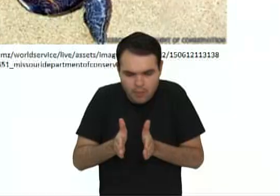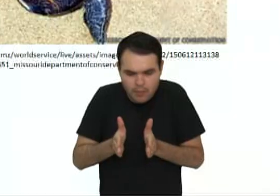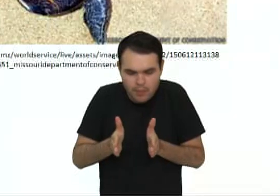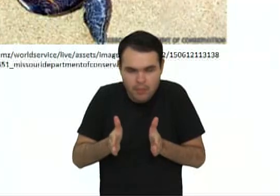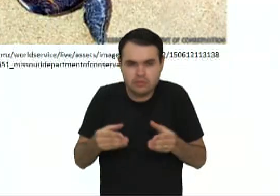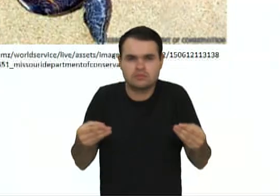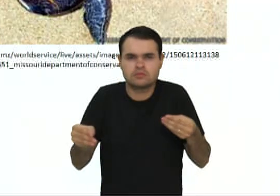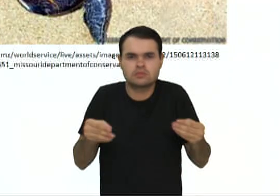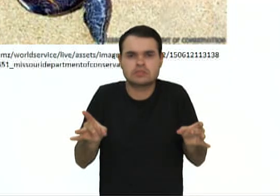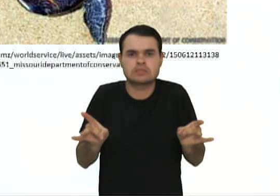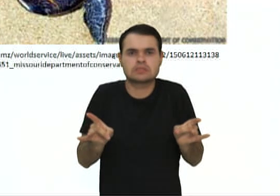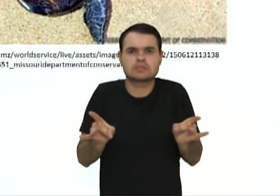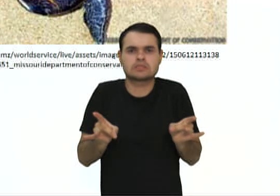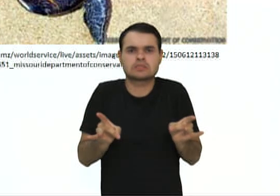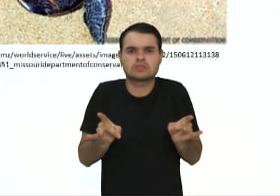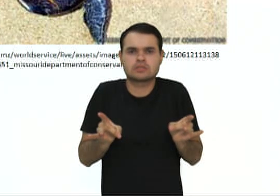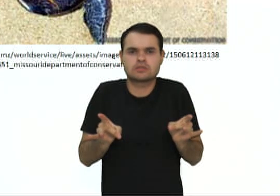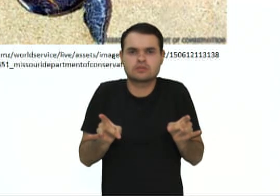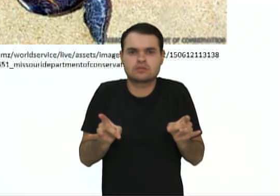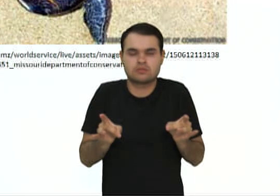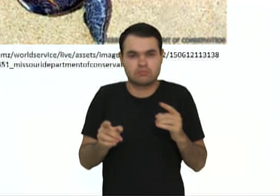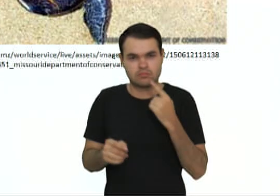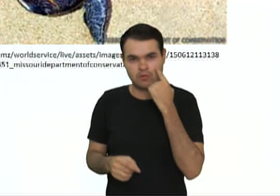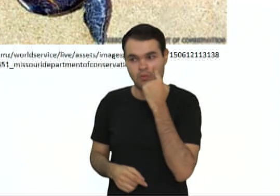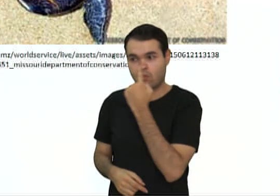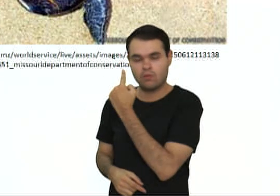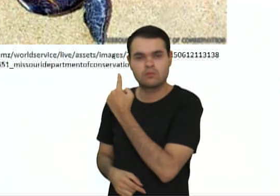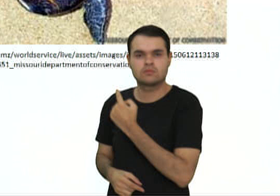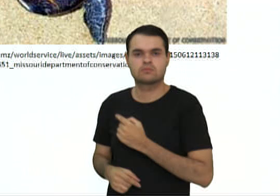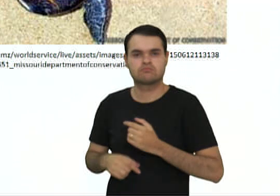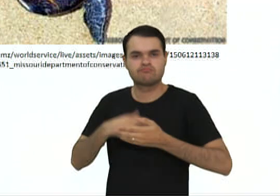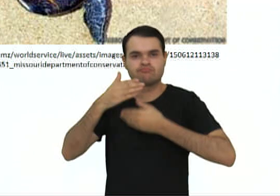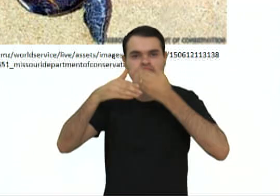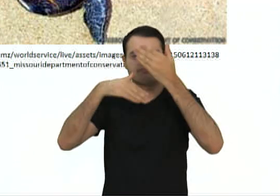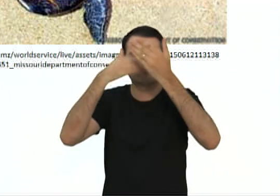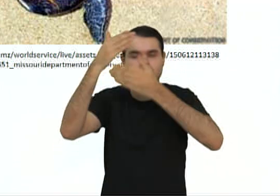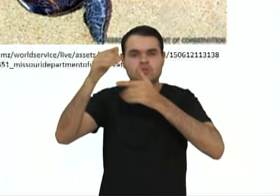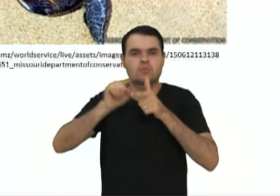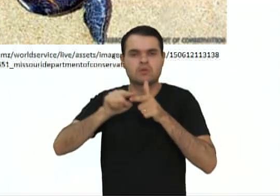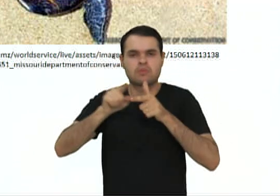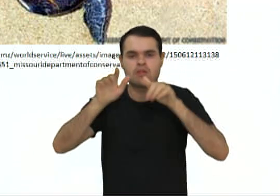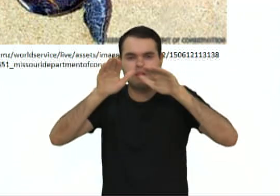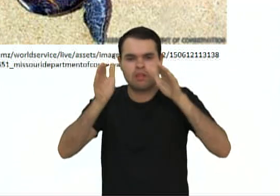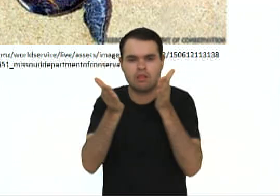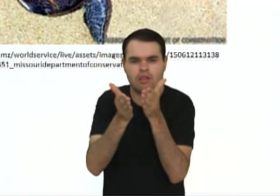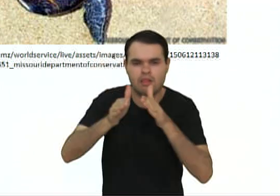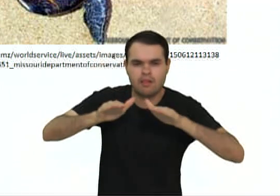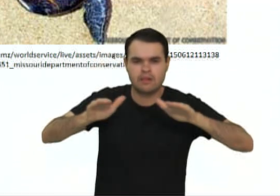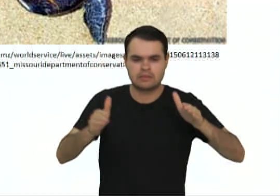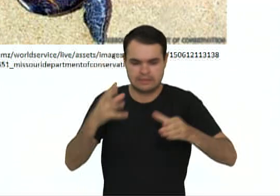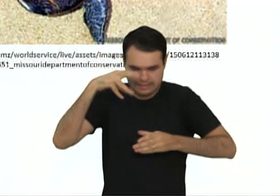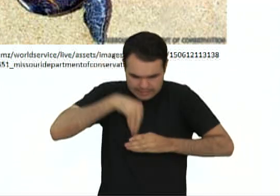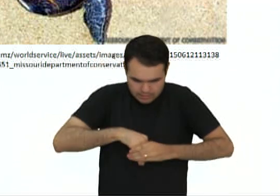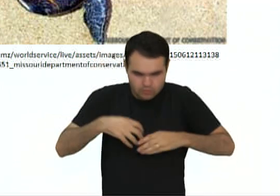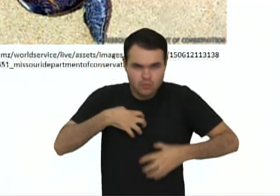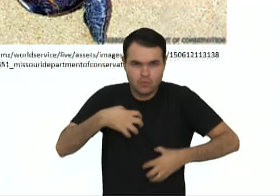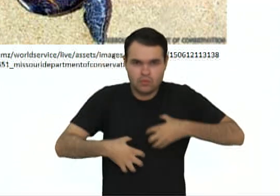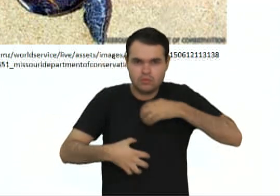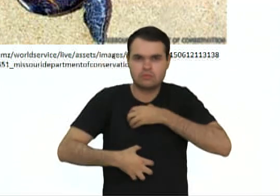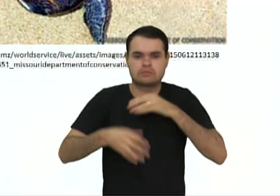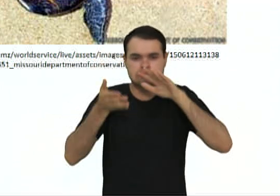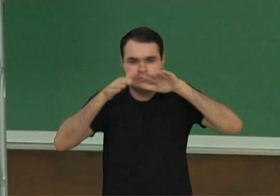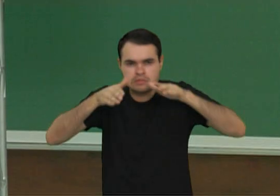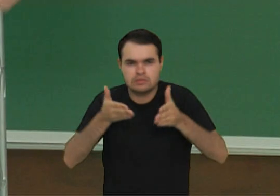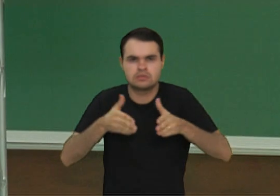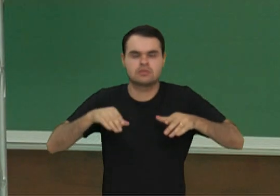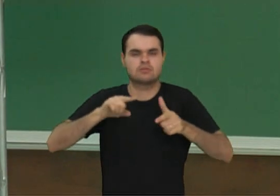material plástico ficou aqui, comprometendo o seu desenvolvimento e o desenvolvimento também dos seus órgãos internos. Então isso é um